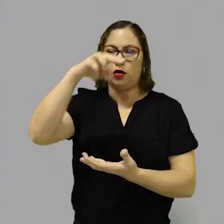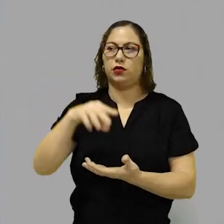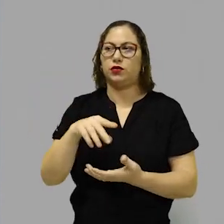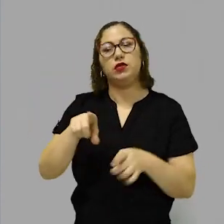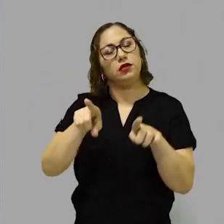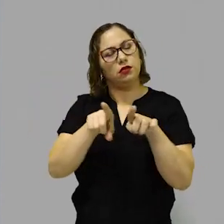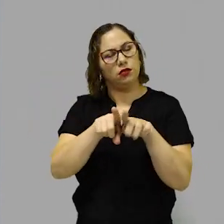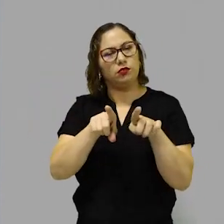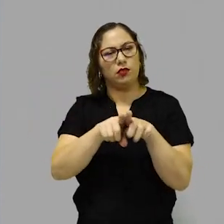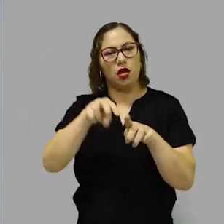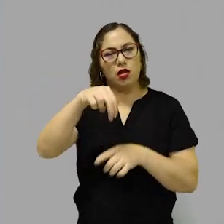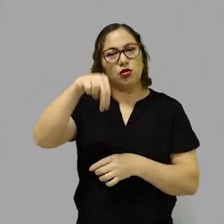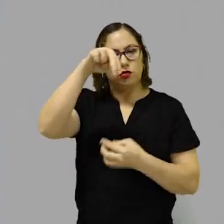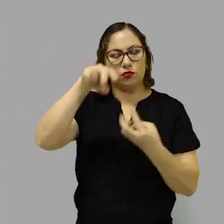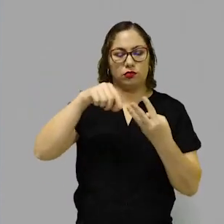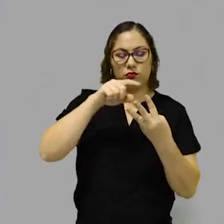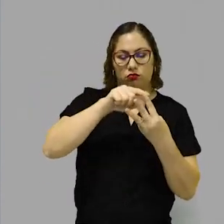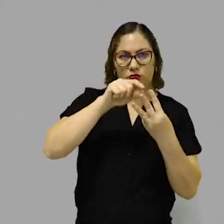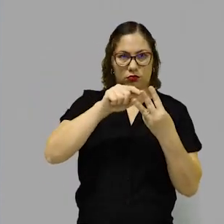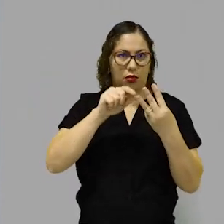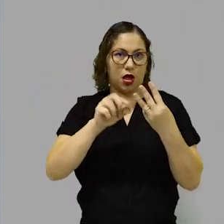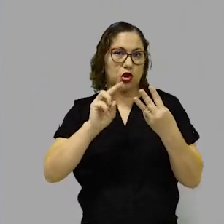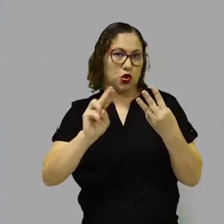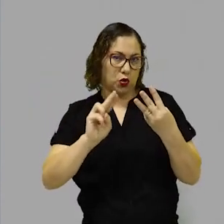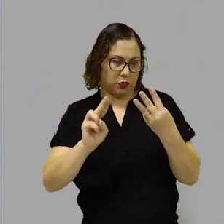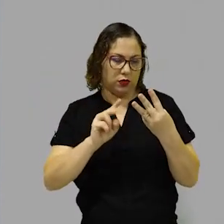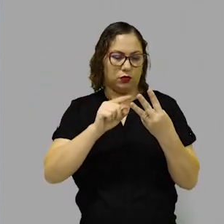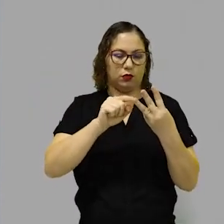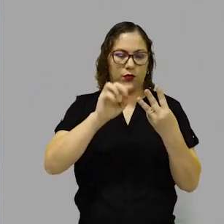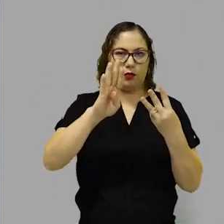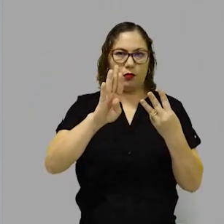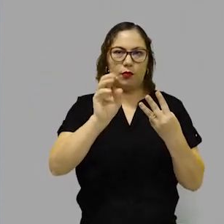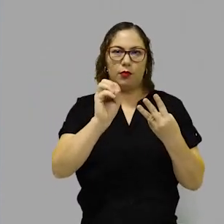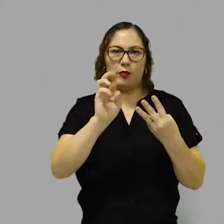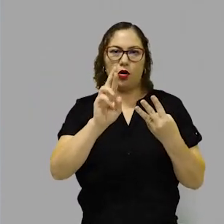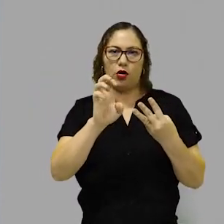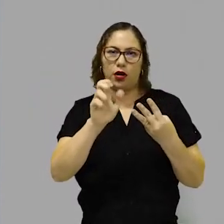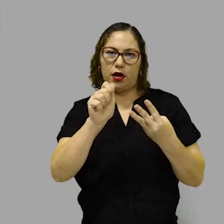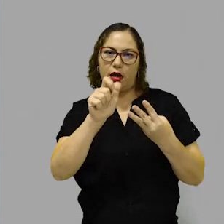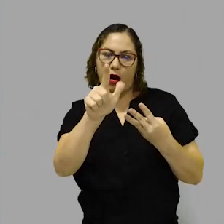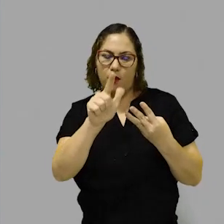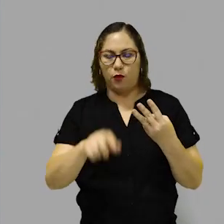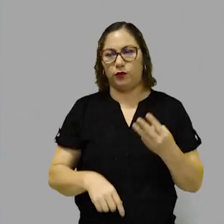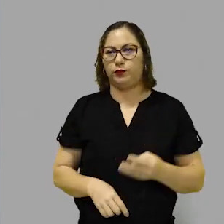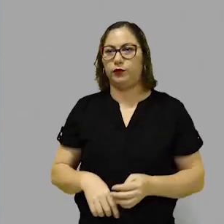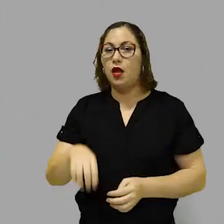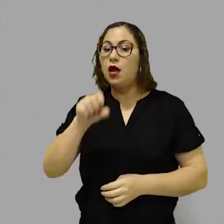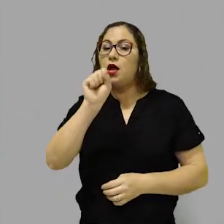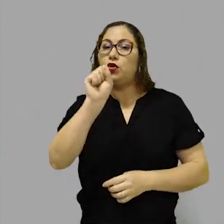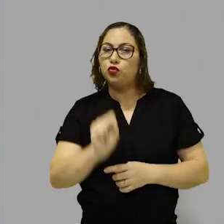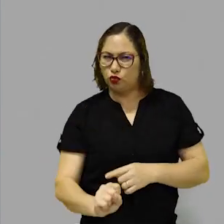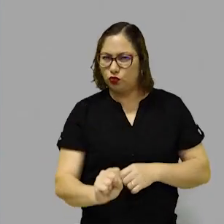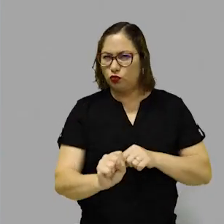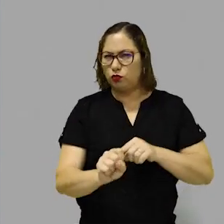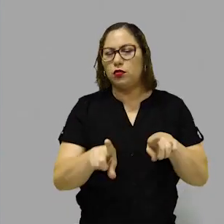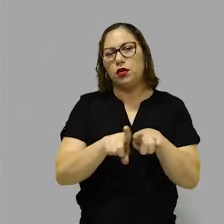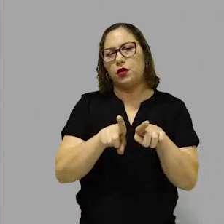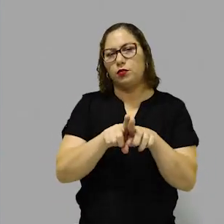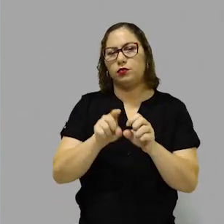pode ser chamado de boreal. O sul também pode ser chamado